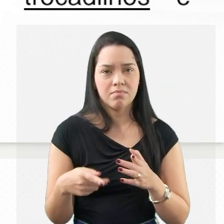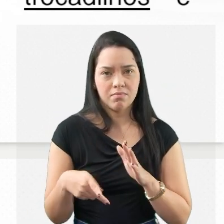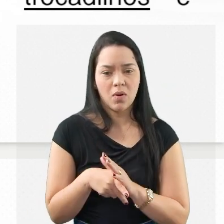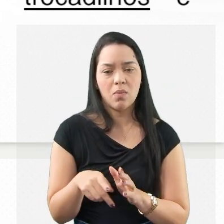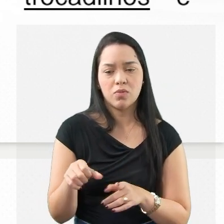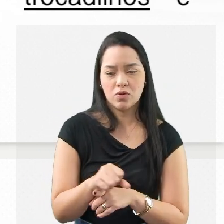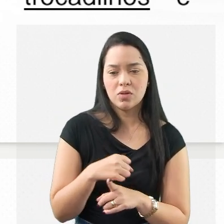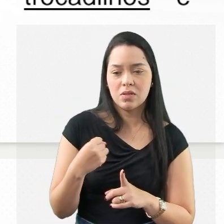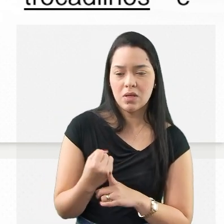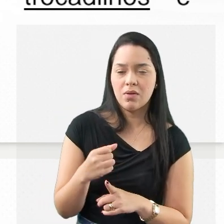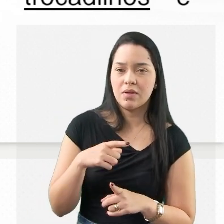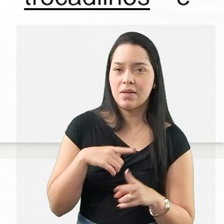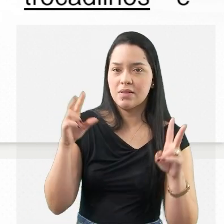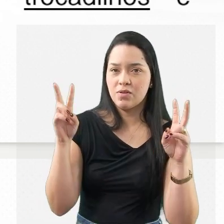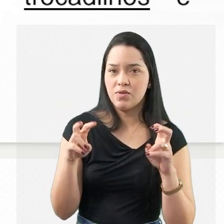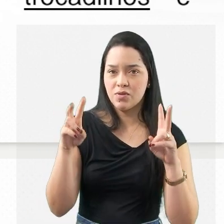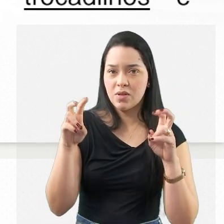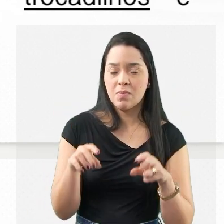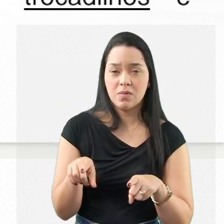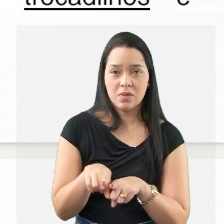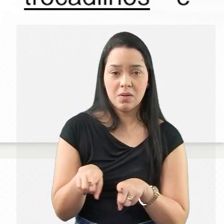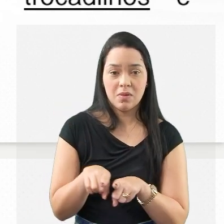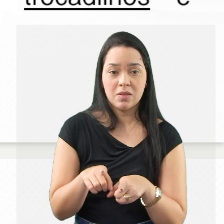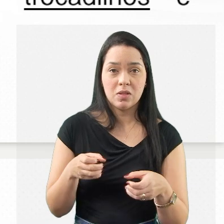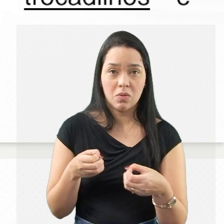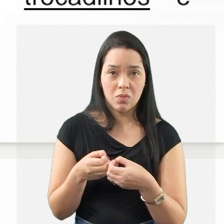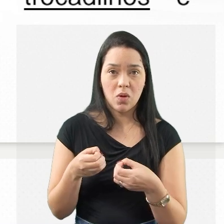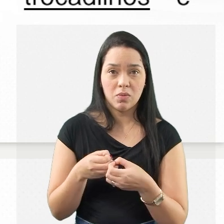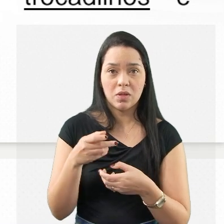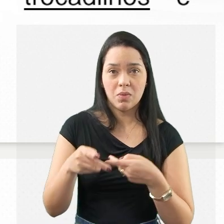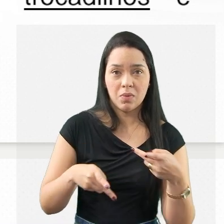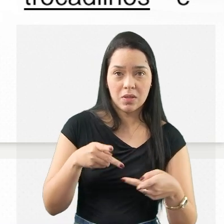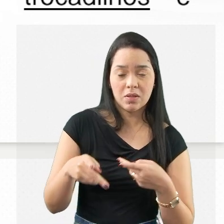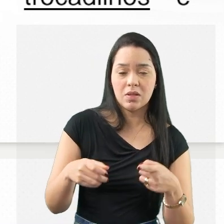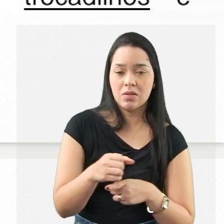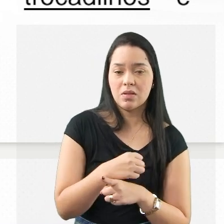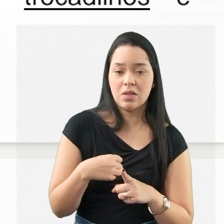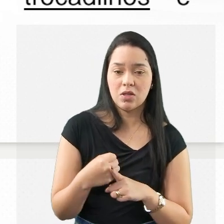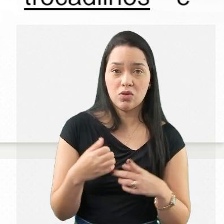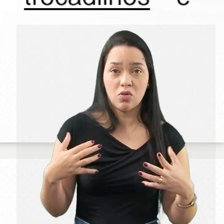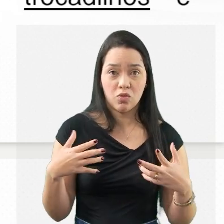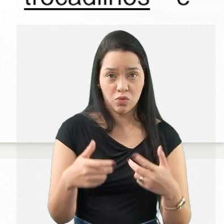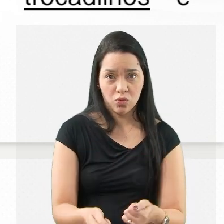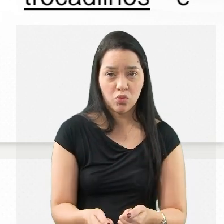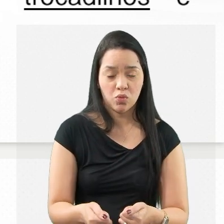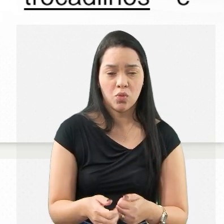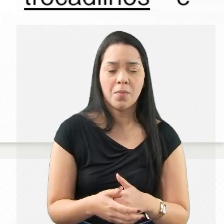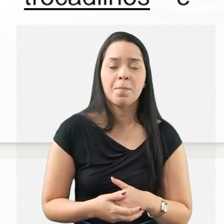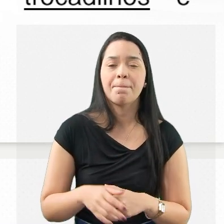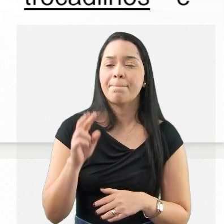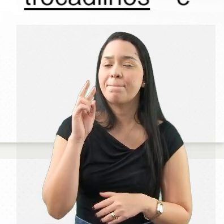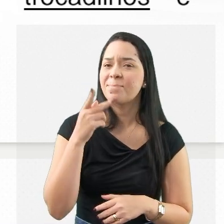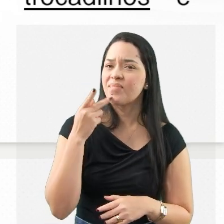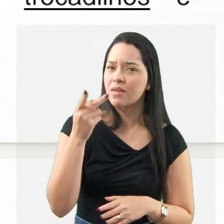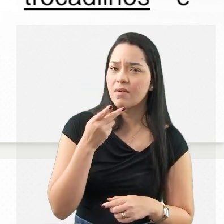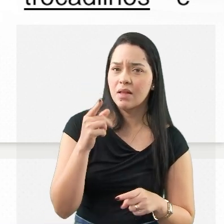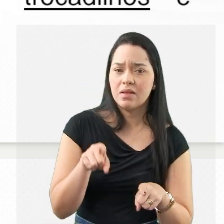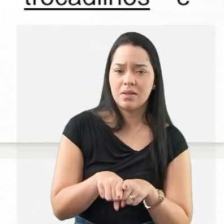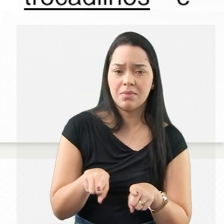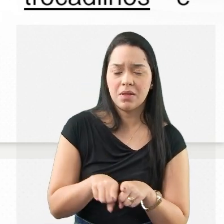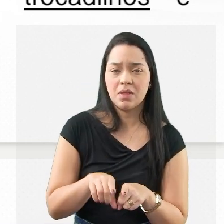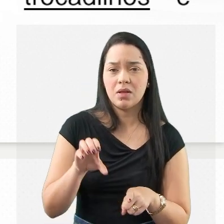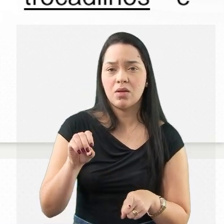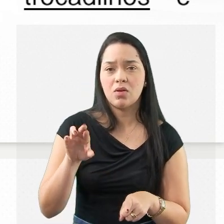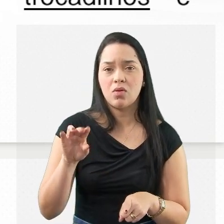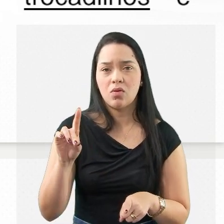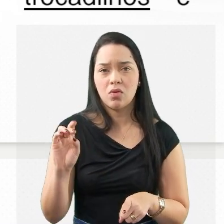mesmo, trazendo esses temas que são próximos da população, da sociedade como um todo, né? E aí a gente fala que o cordel,